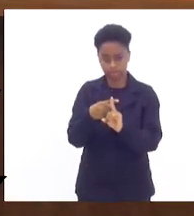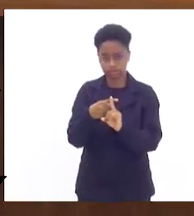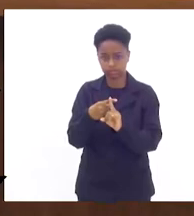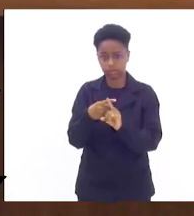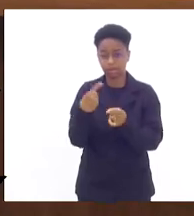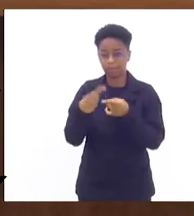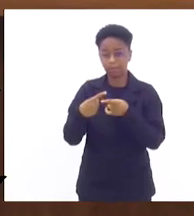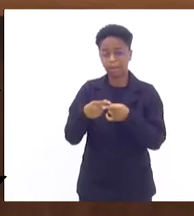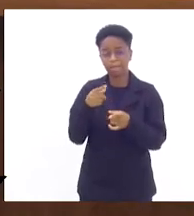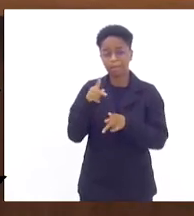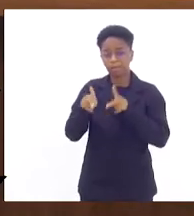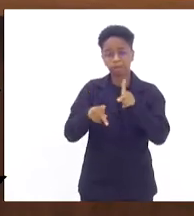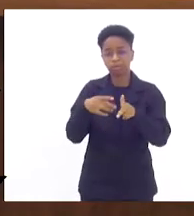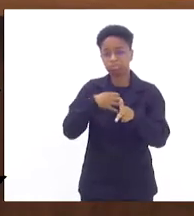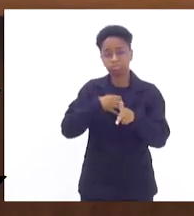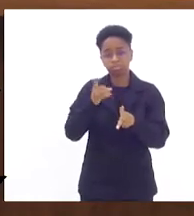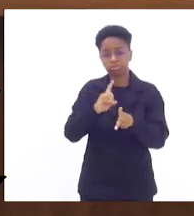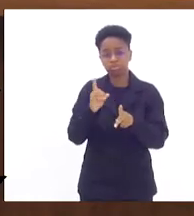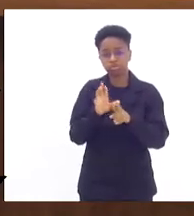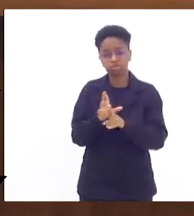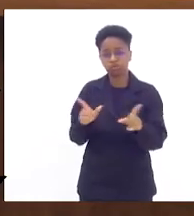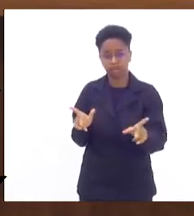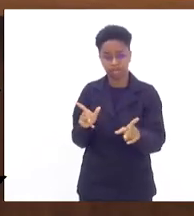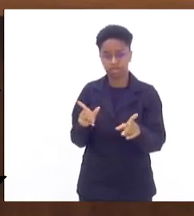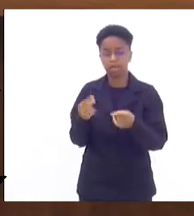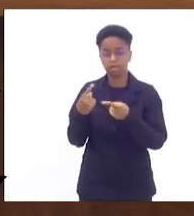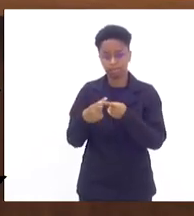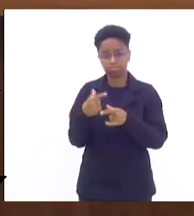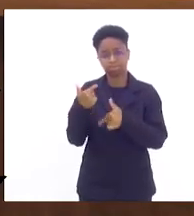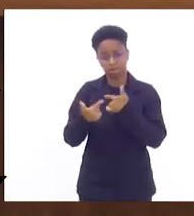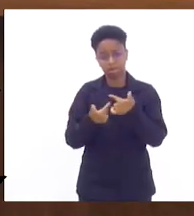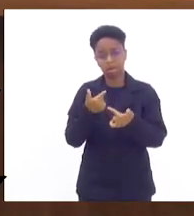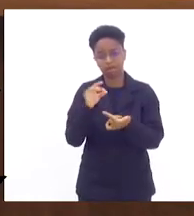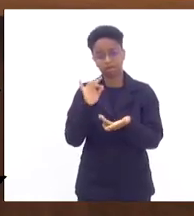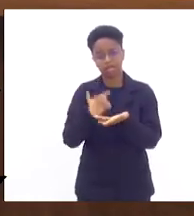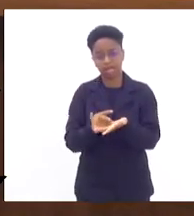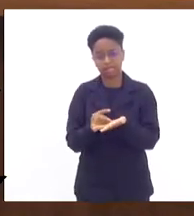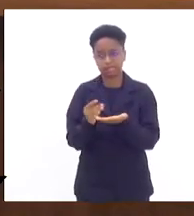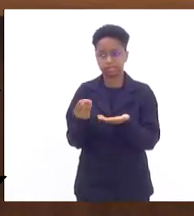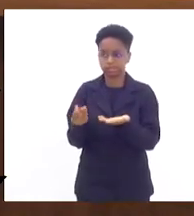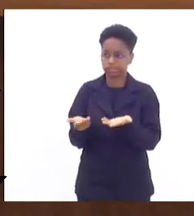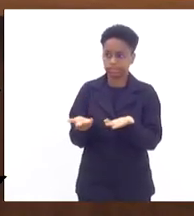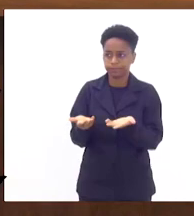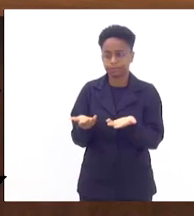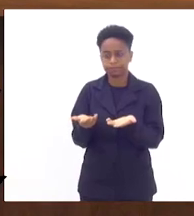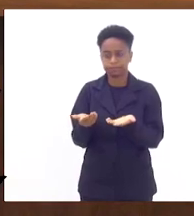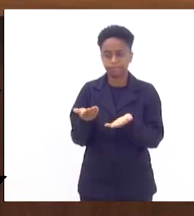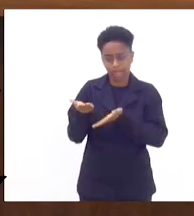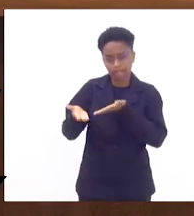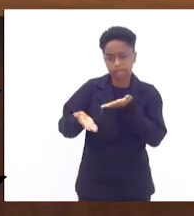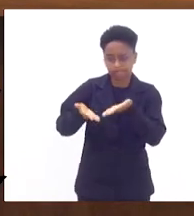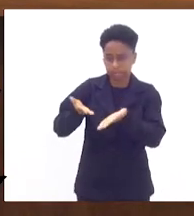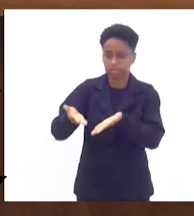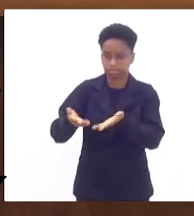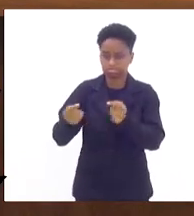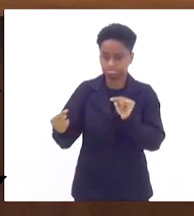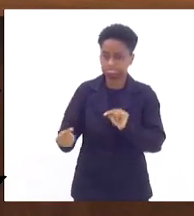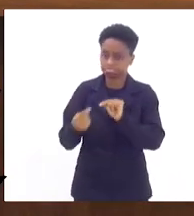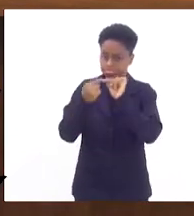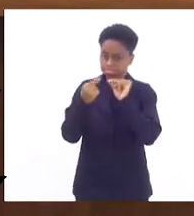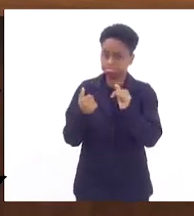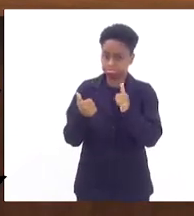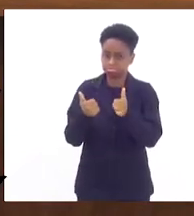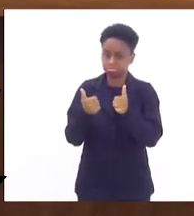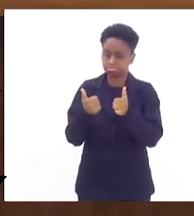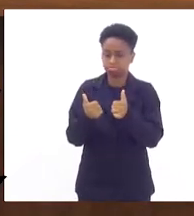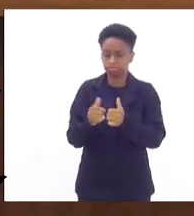população não sentiu a transição, foi um serviço realmente que vem aí atendendo a contento na